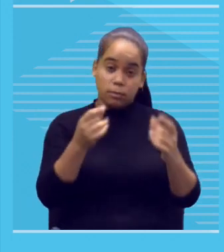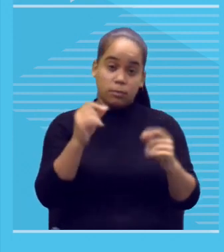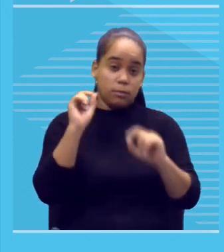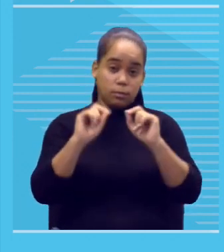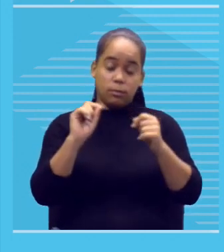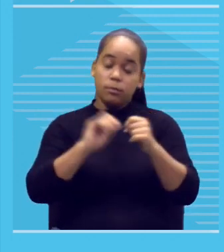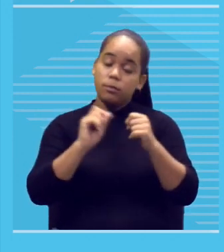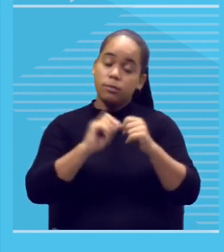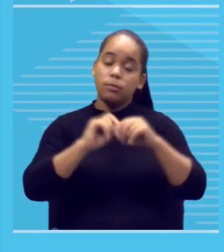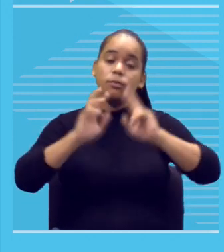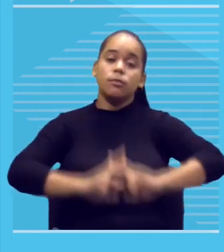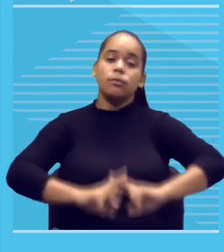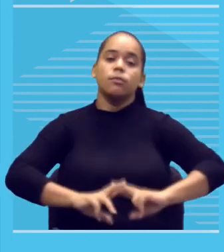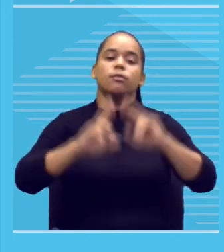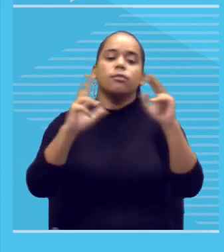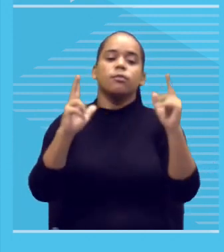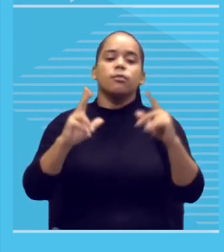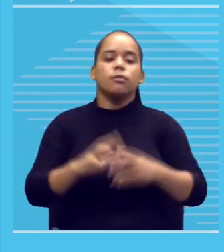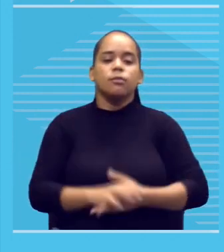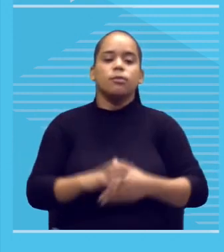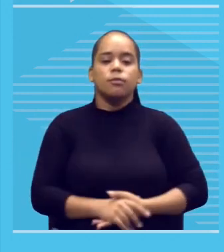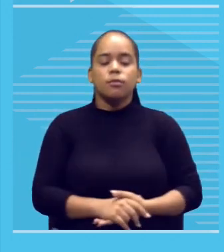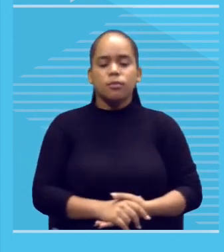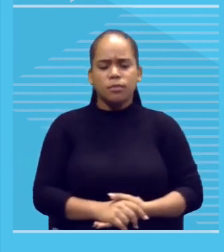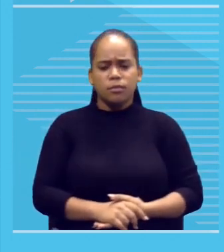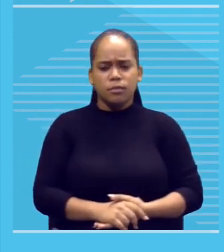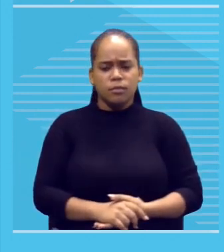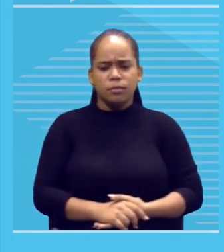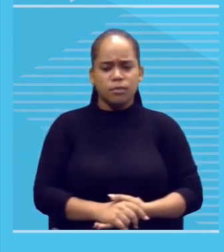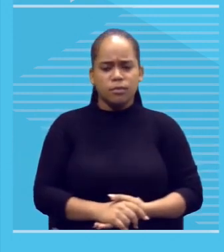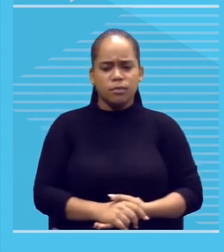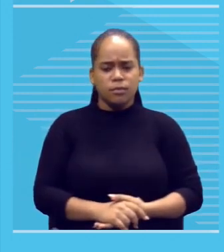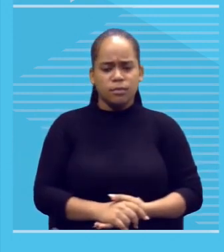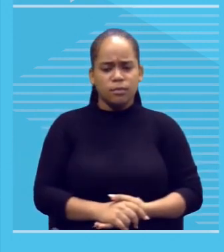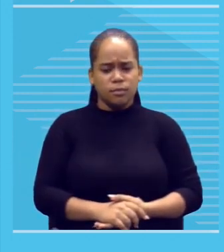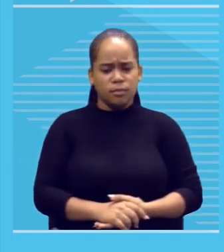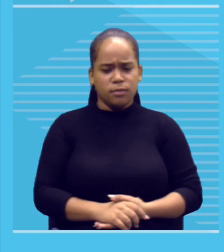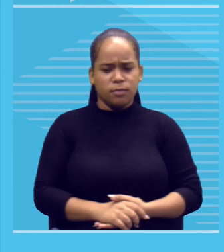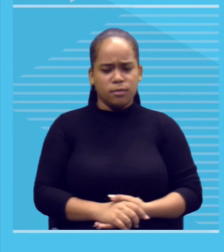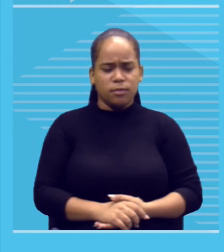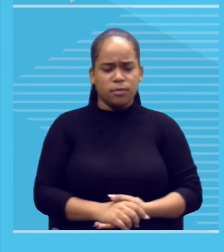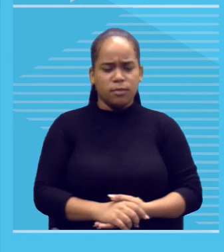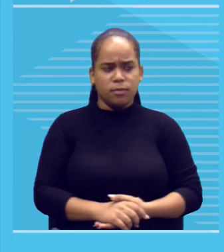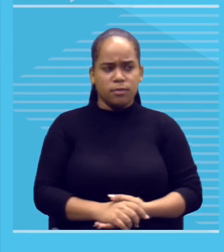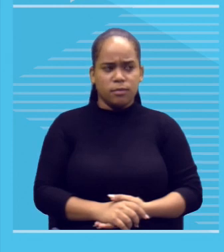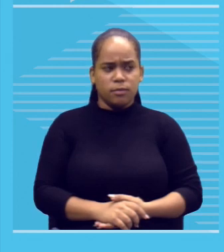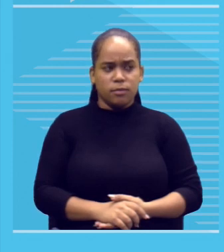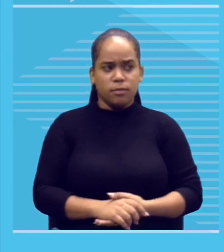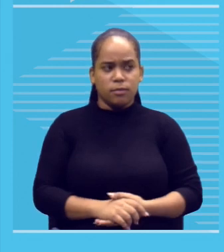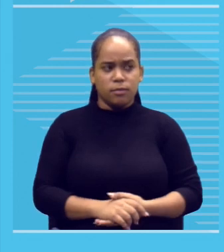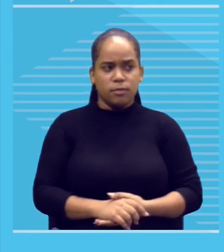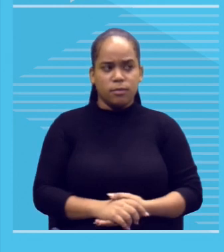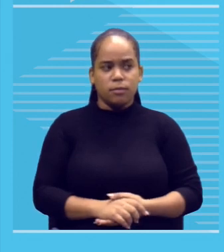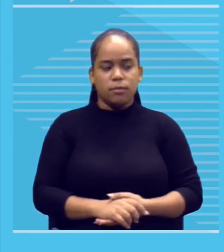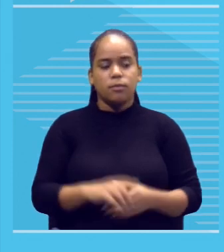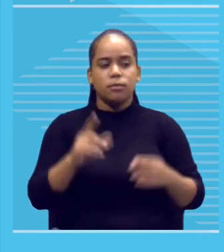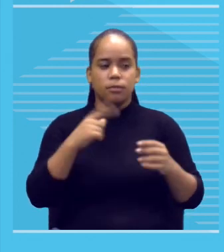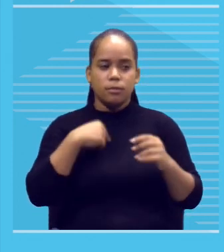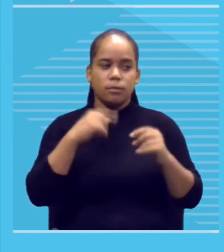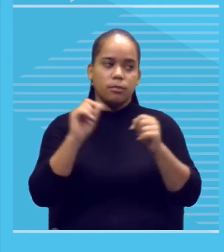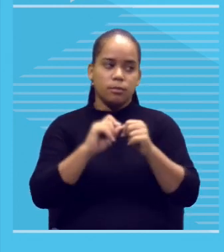a diferença né a diferença jovens Ou seja eu estou fazendo